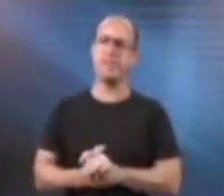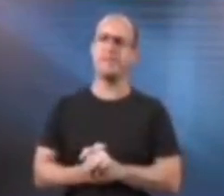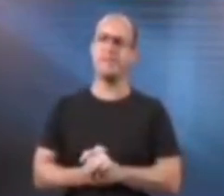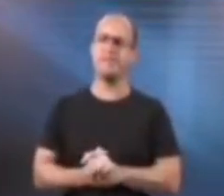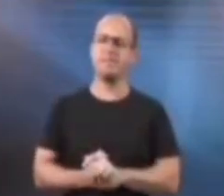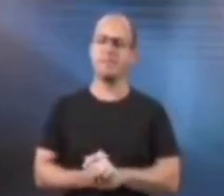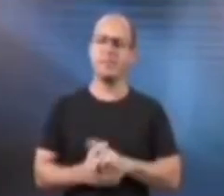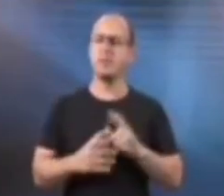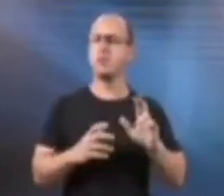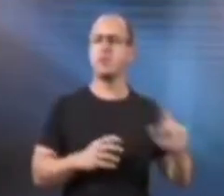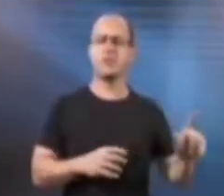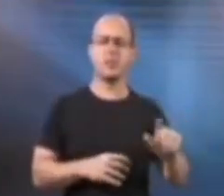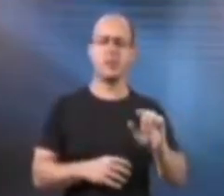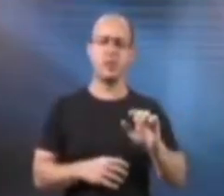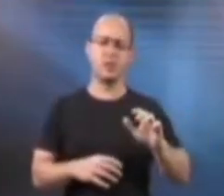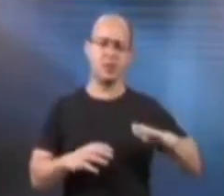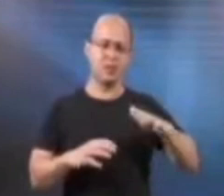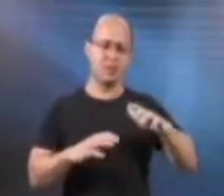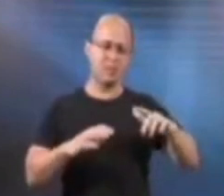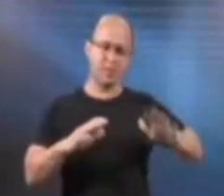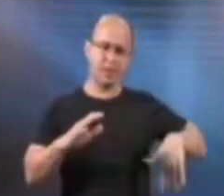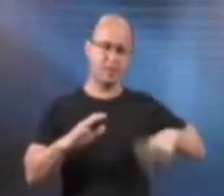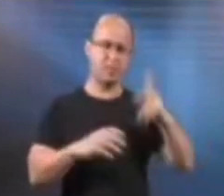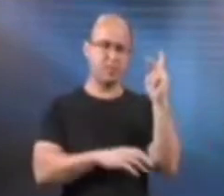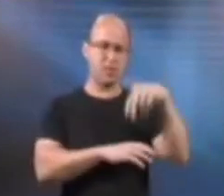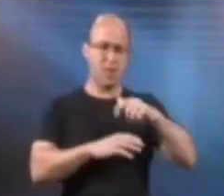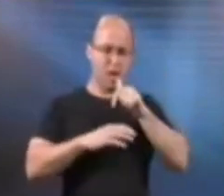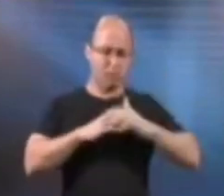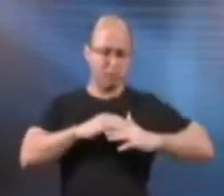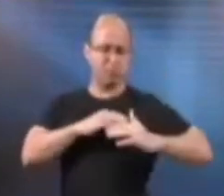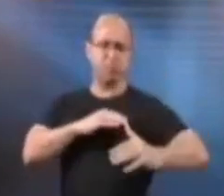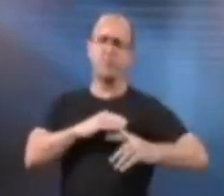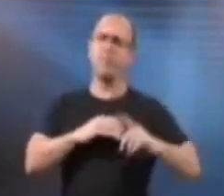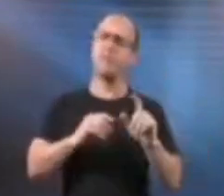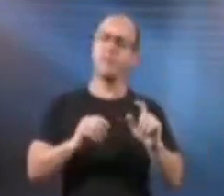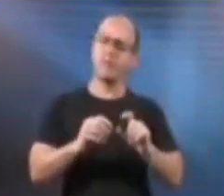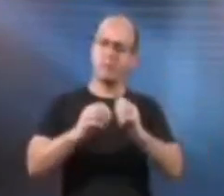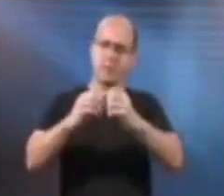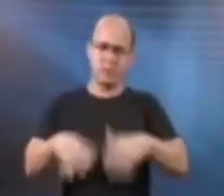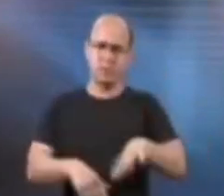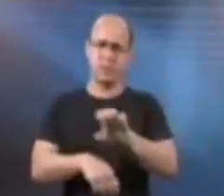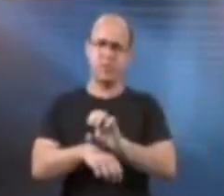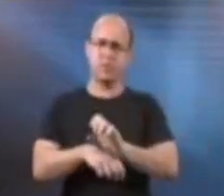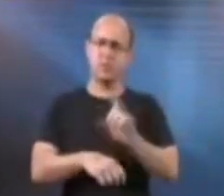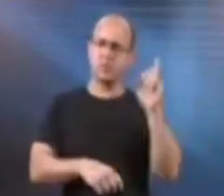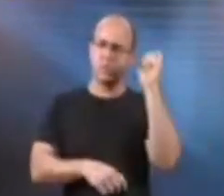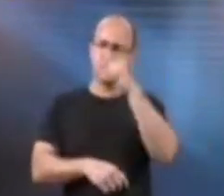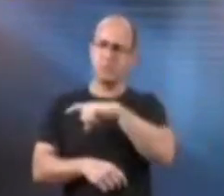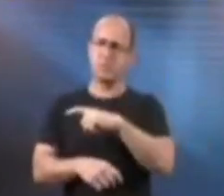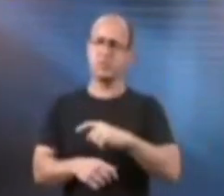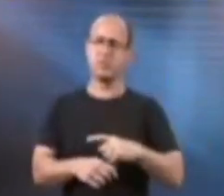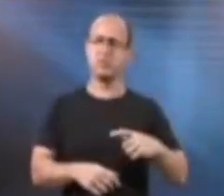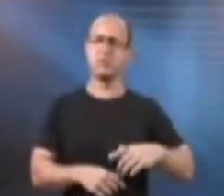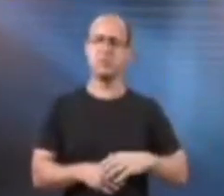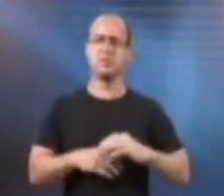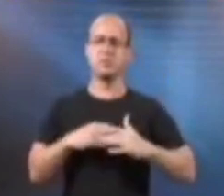da engorda Ponta Negra, vai prejudicar o nosso estado. A exemplo da dificuldade de realizar a obra da